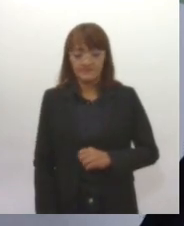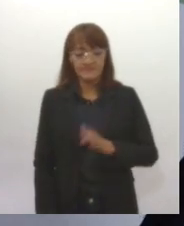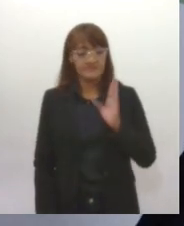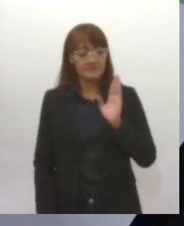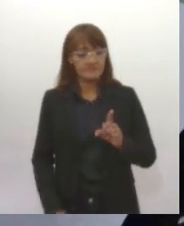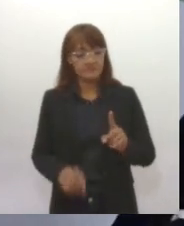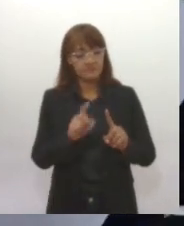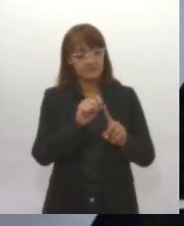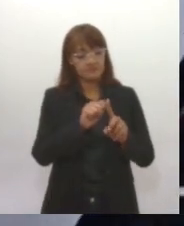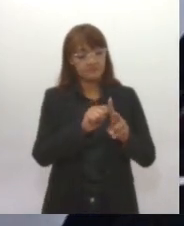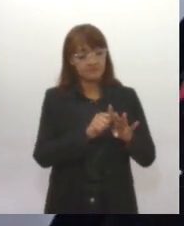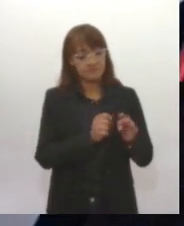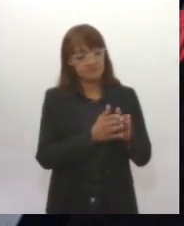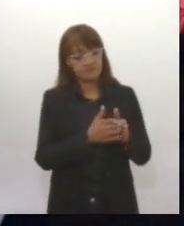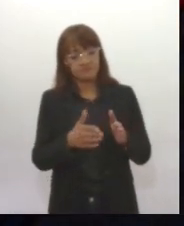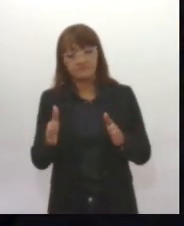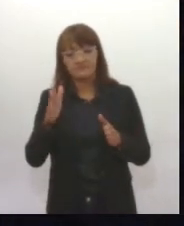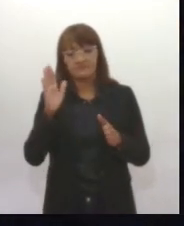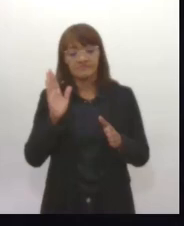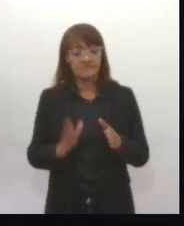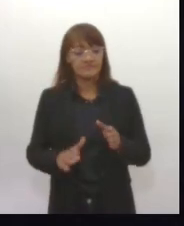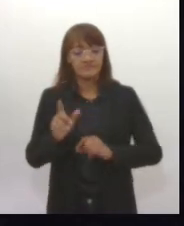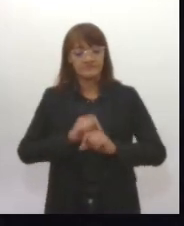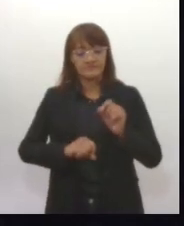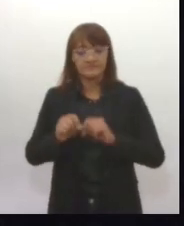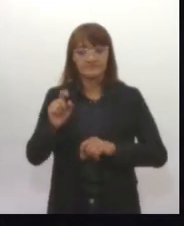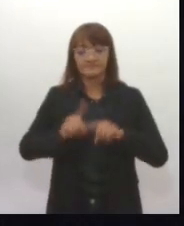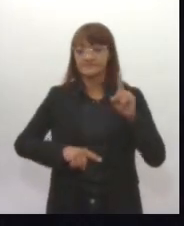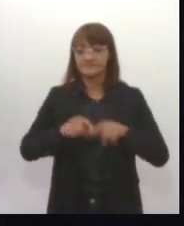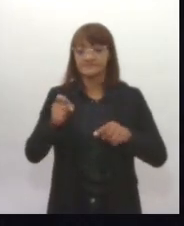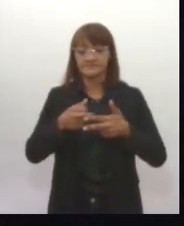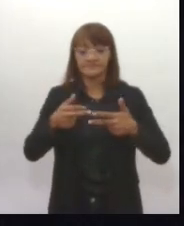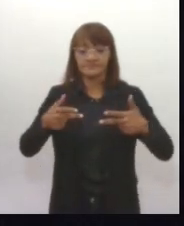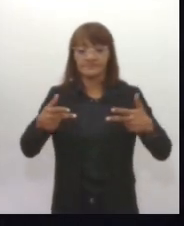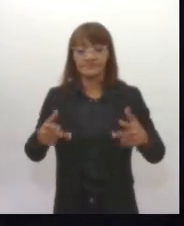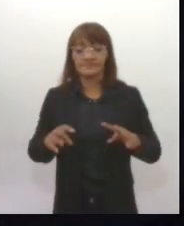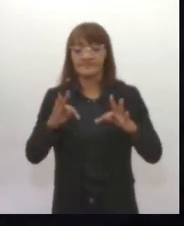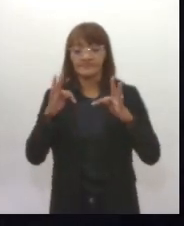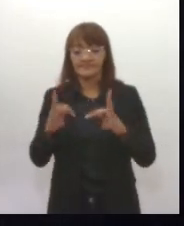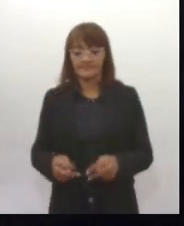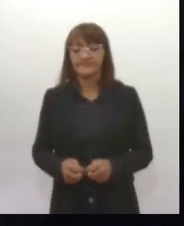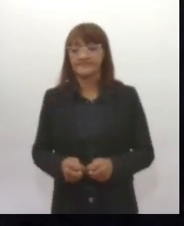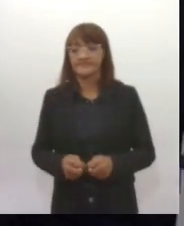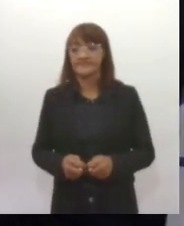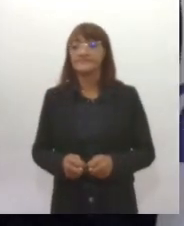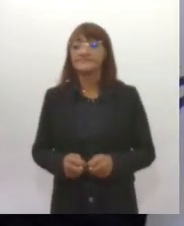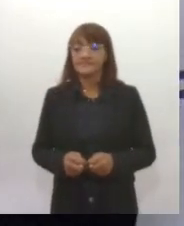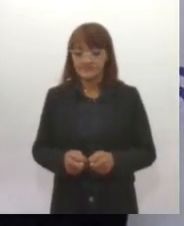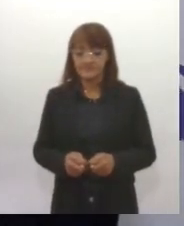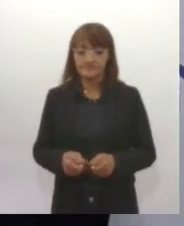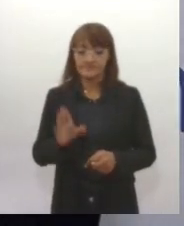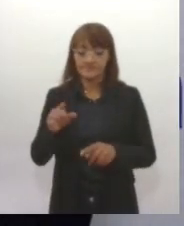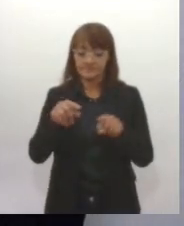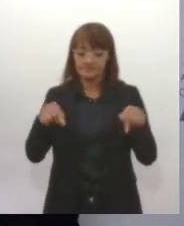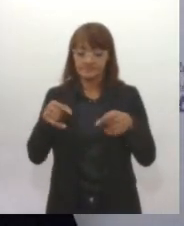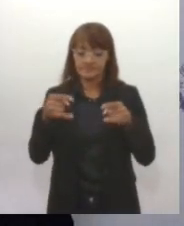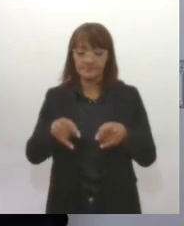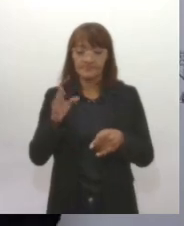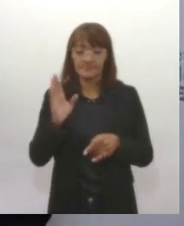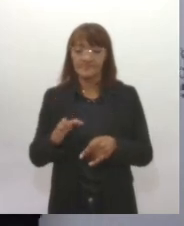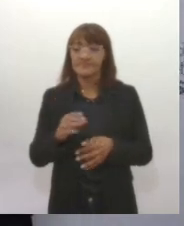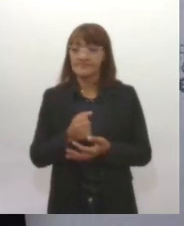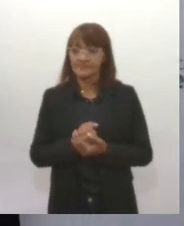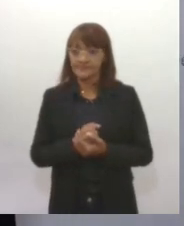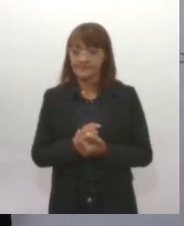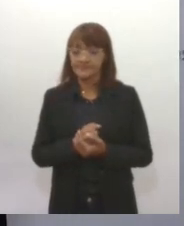nossa mercadoria, né, nosso material de cama e mesa e banho, para receber esses visitantes, que são, né,